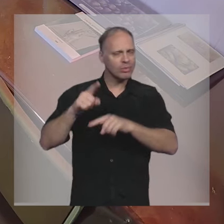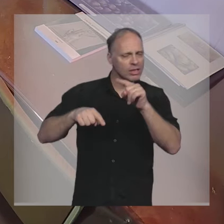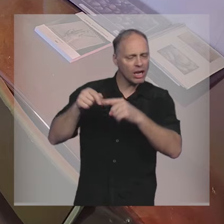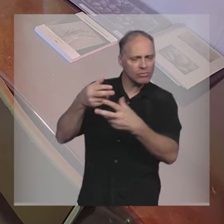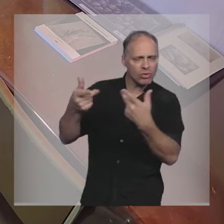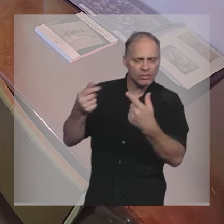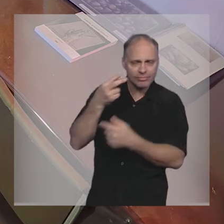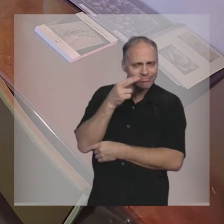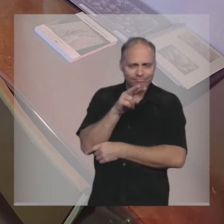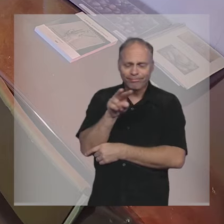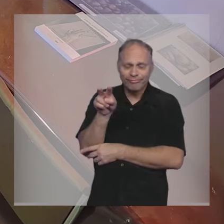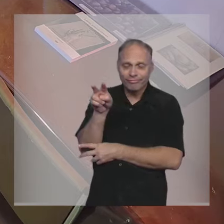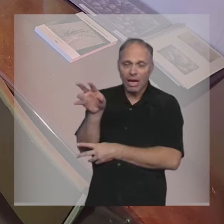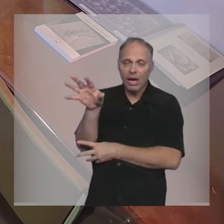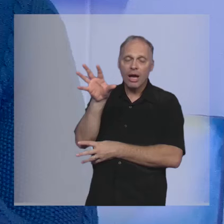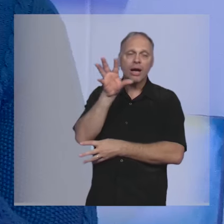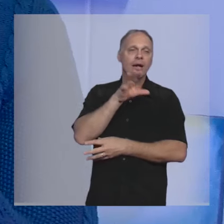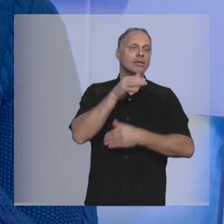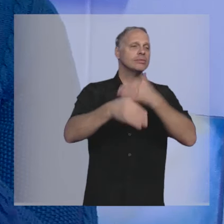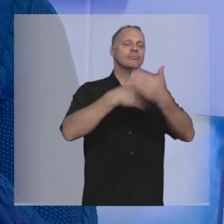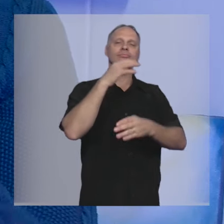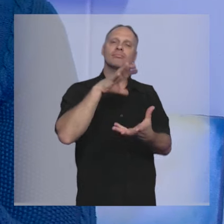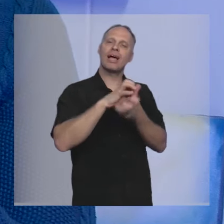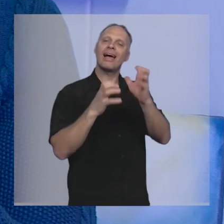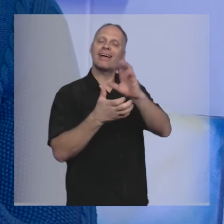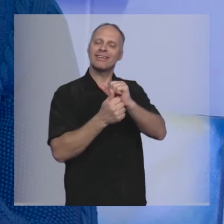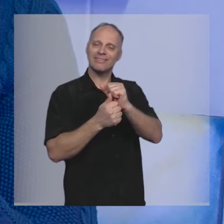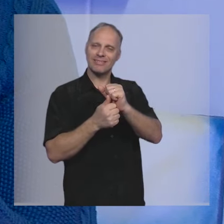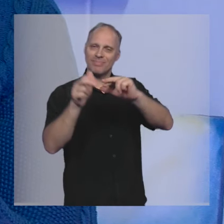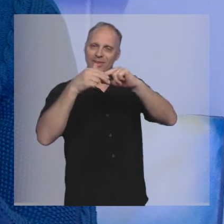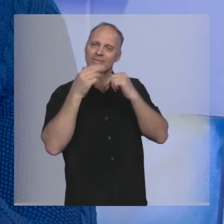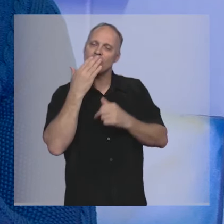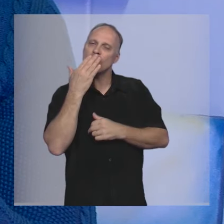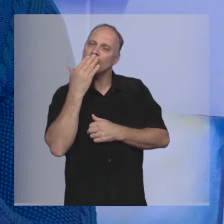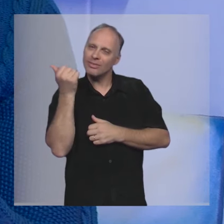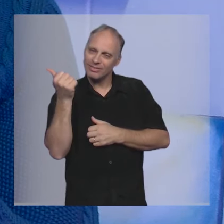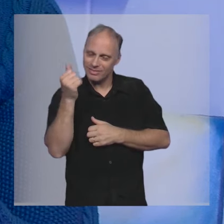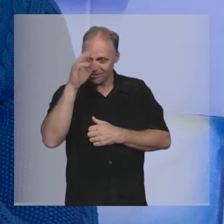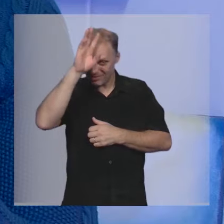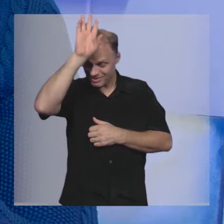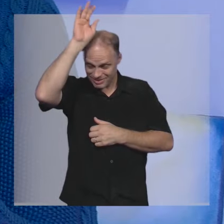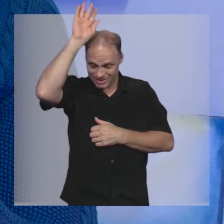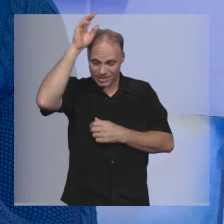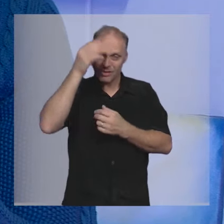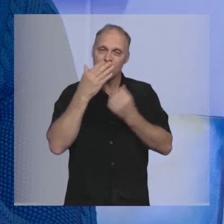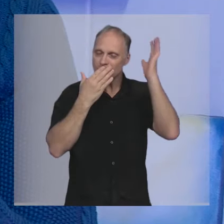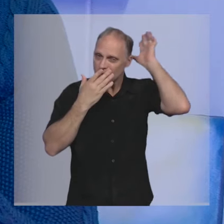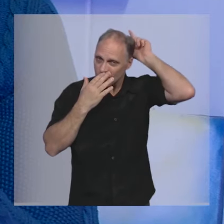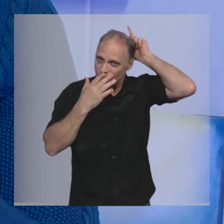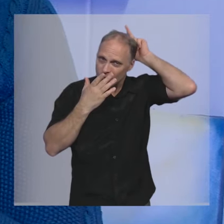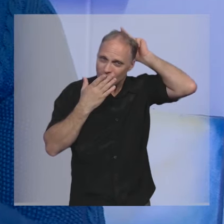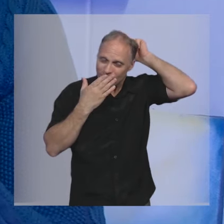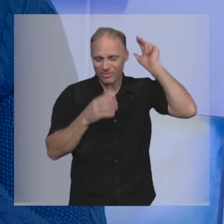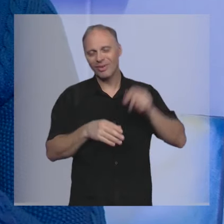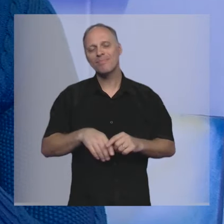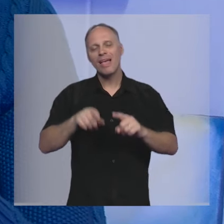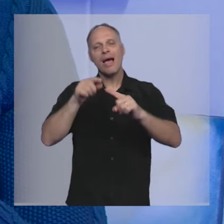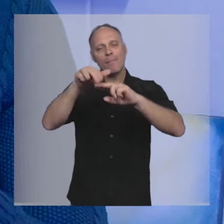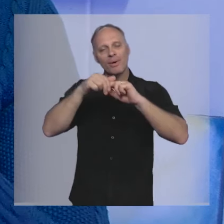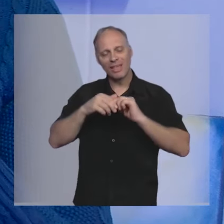Então, a arte ela vem quando tu